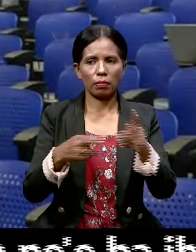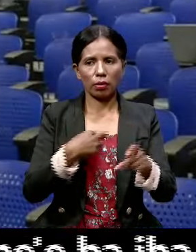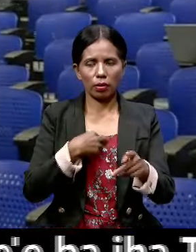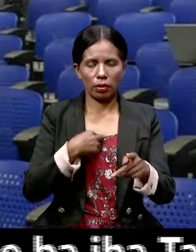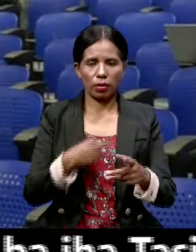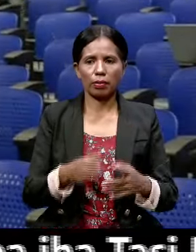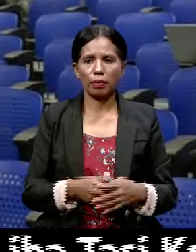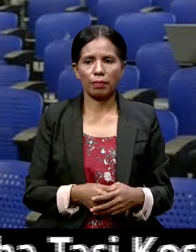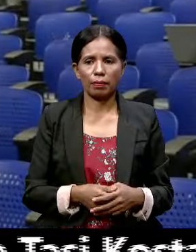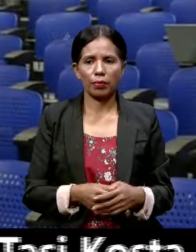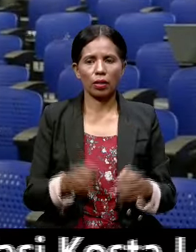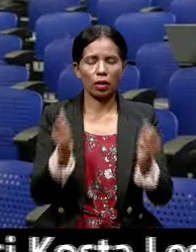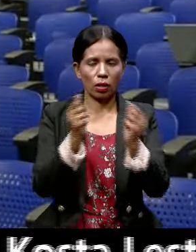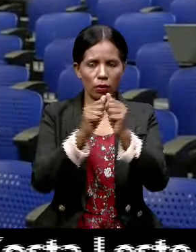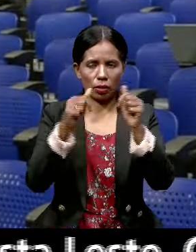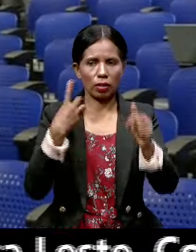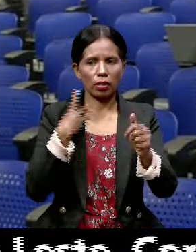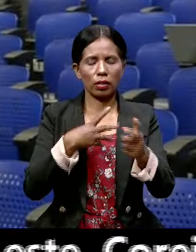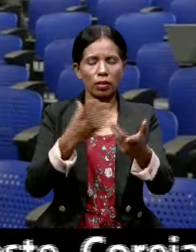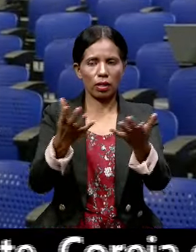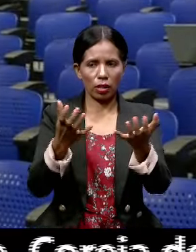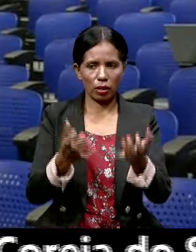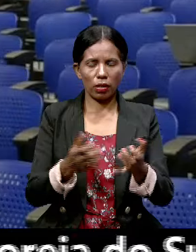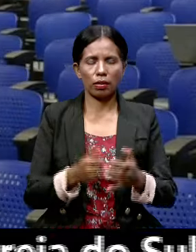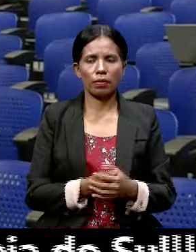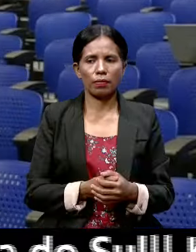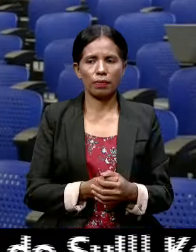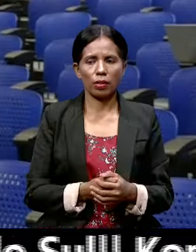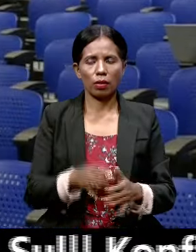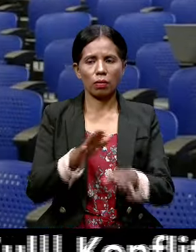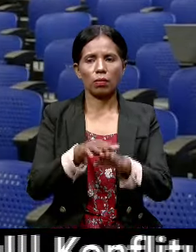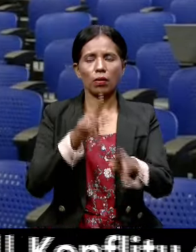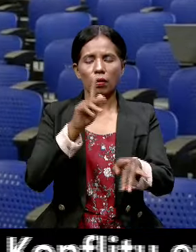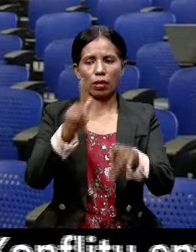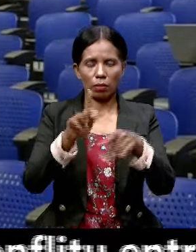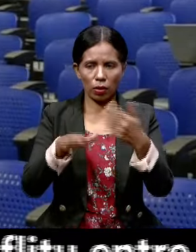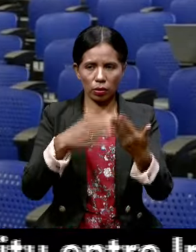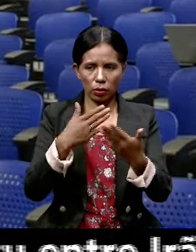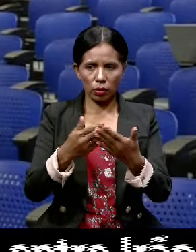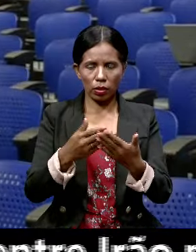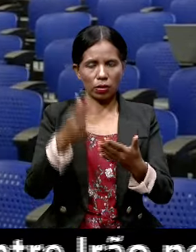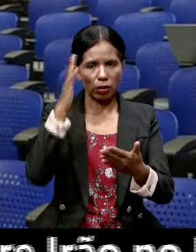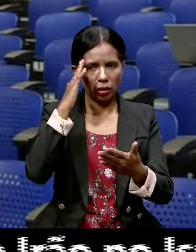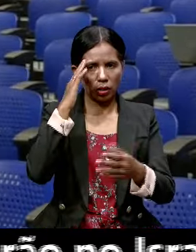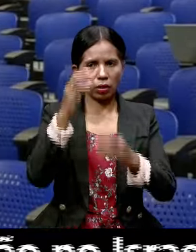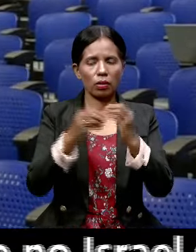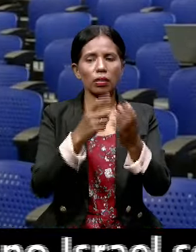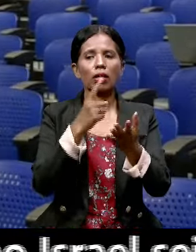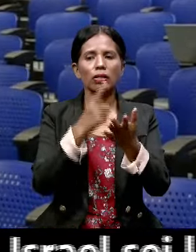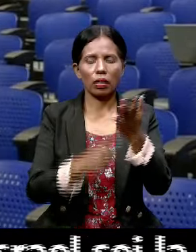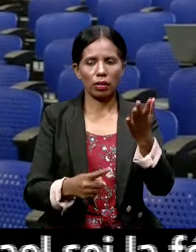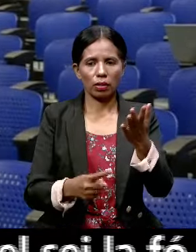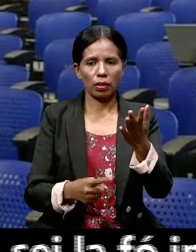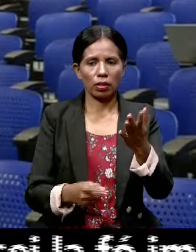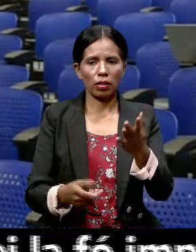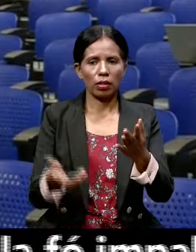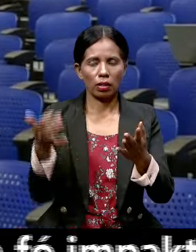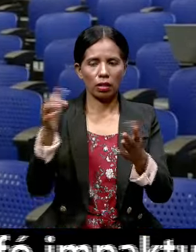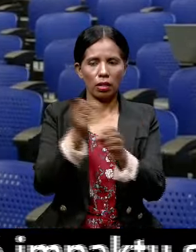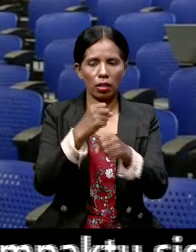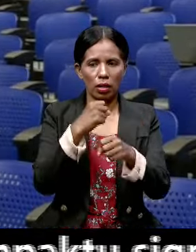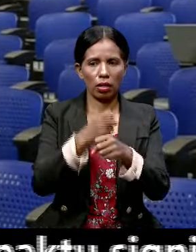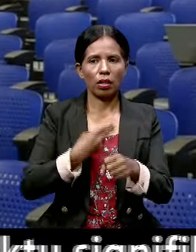entong hoi dane ite akarak kumbida emo hutu tu atu rekunyese saide mak ida